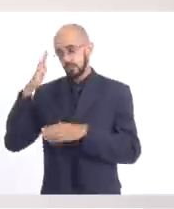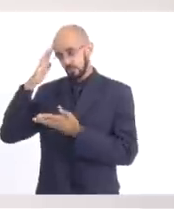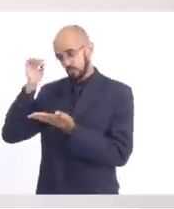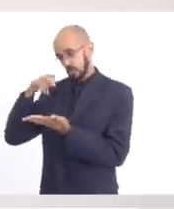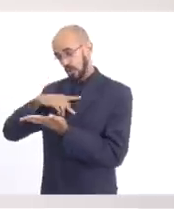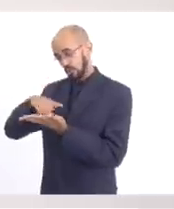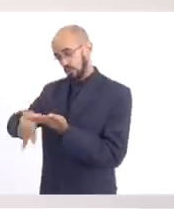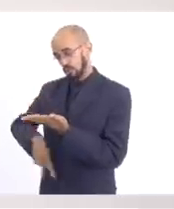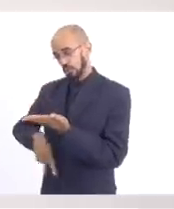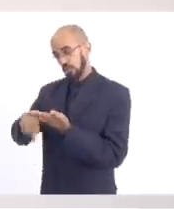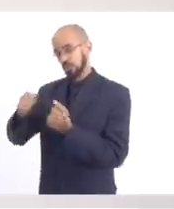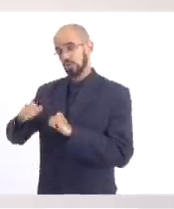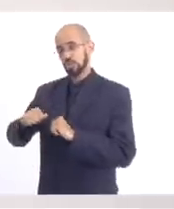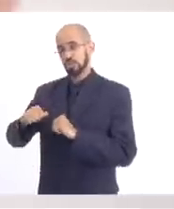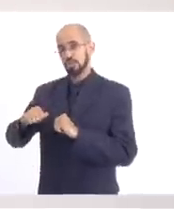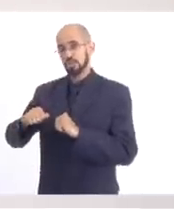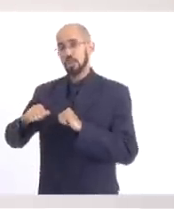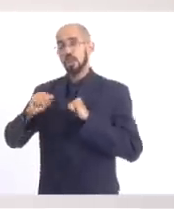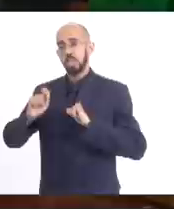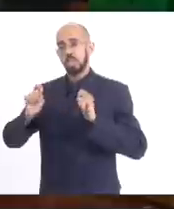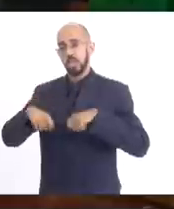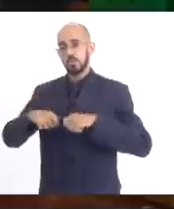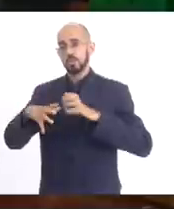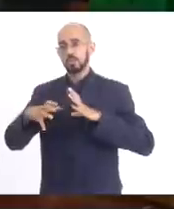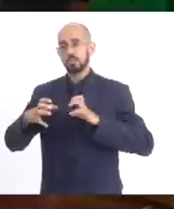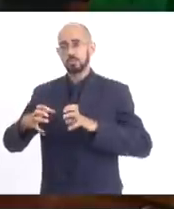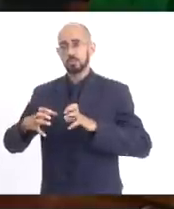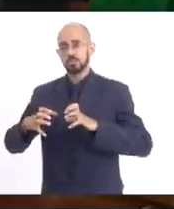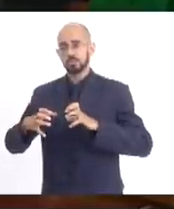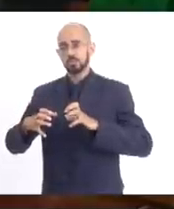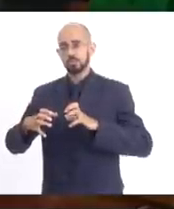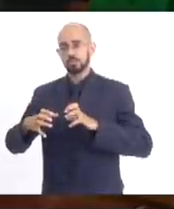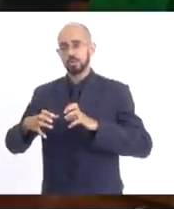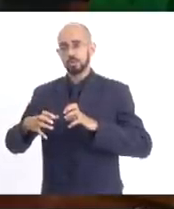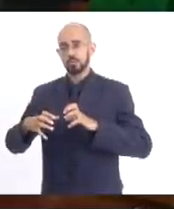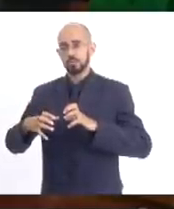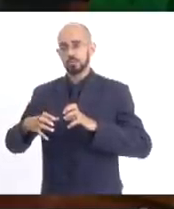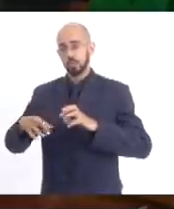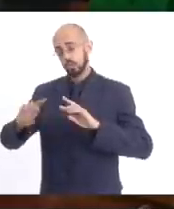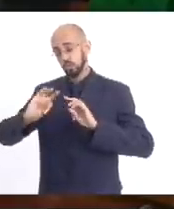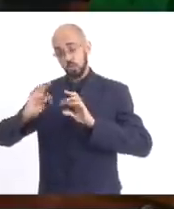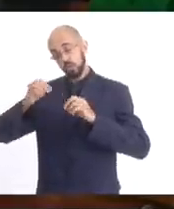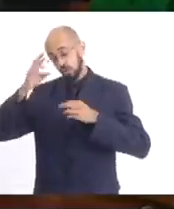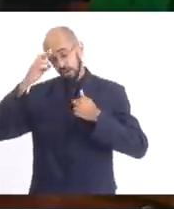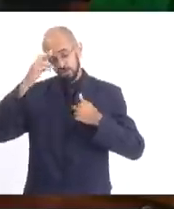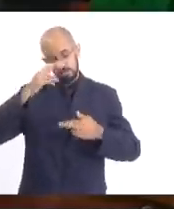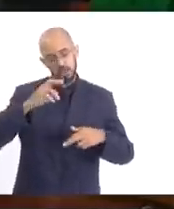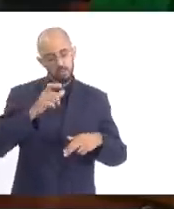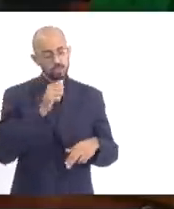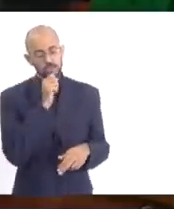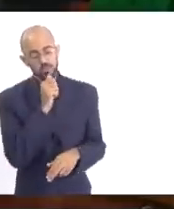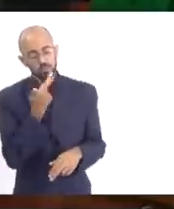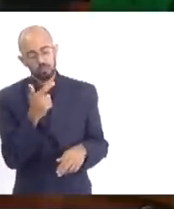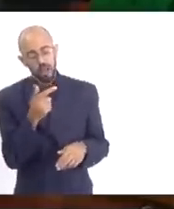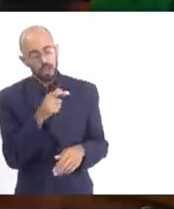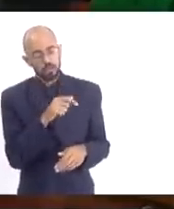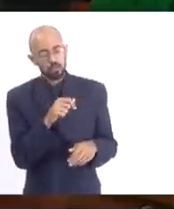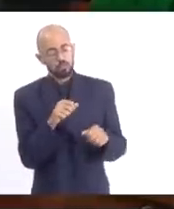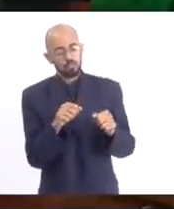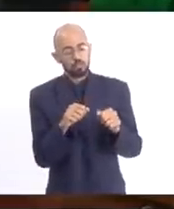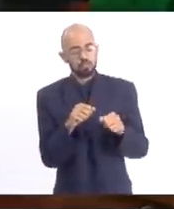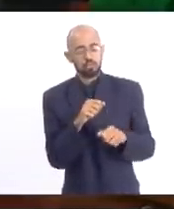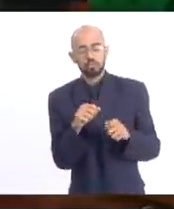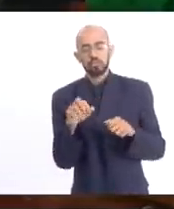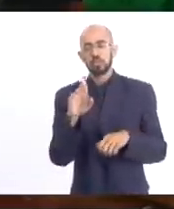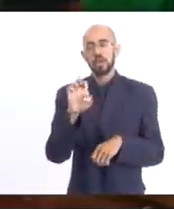respeito. Podemos brigar, judicializar, mas nós não estamos no regime. Não sei, presidente. A entrada é outra história. Eu sei, presidente. Eu